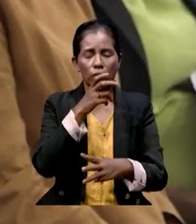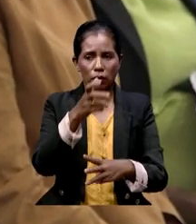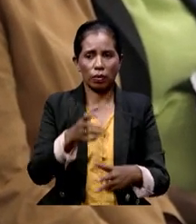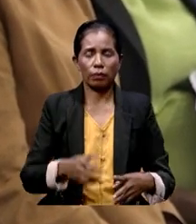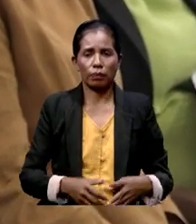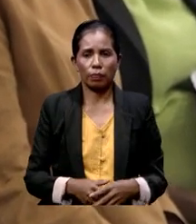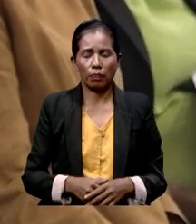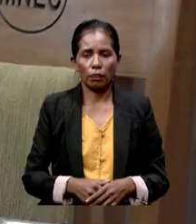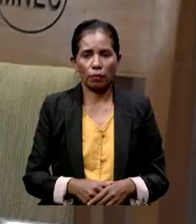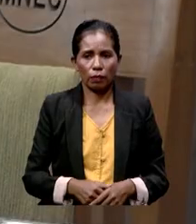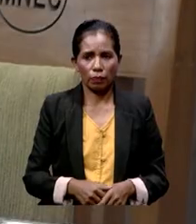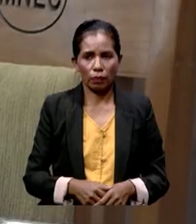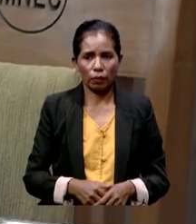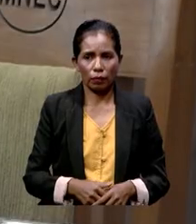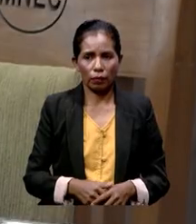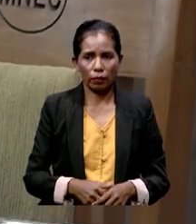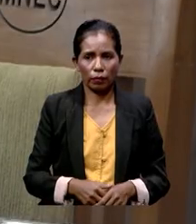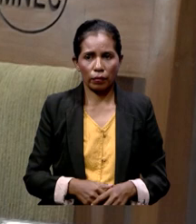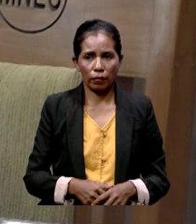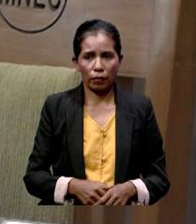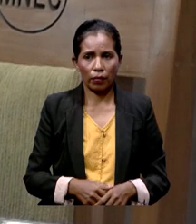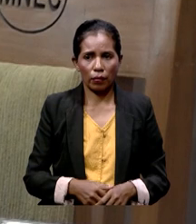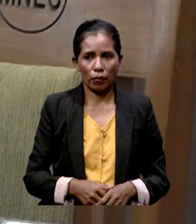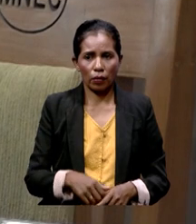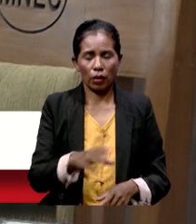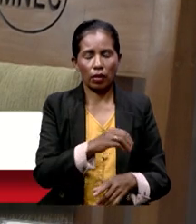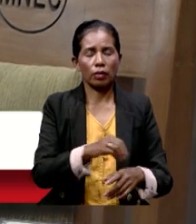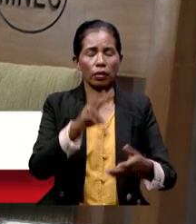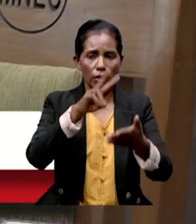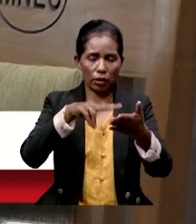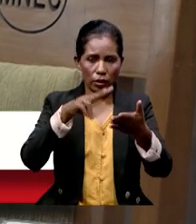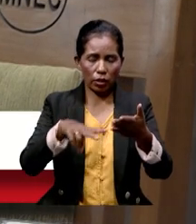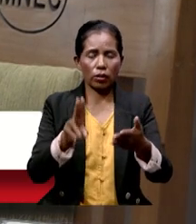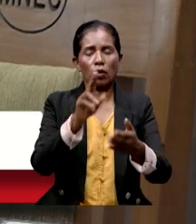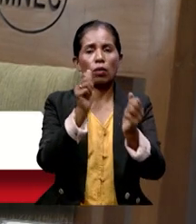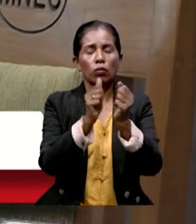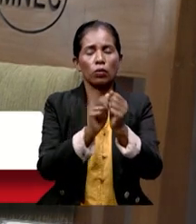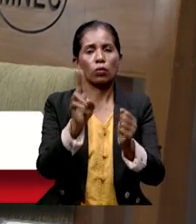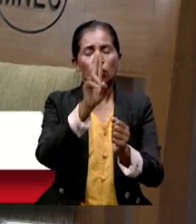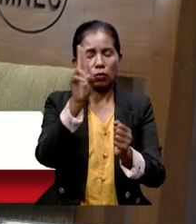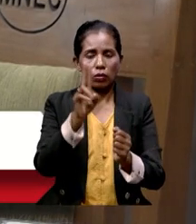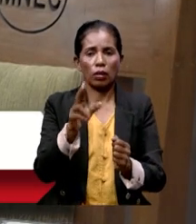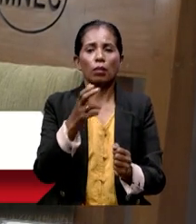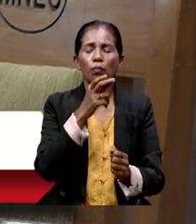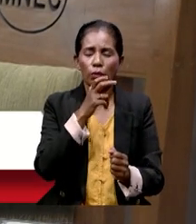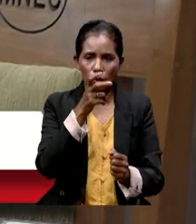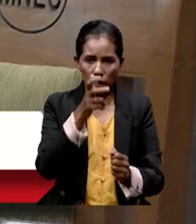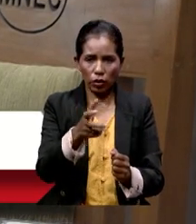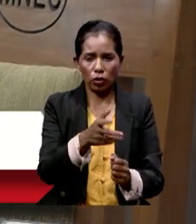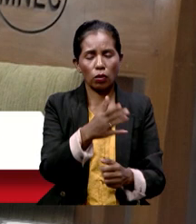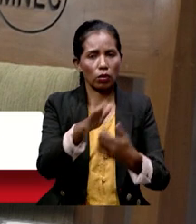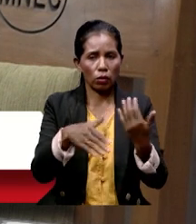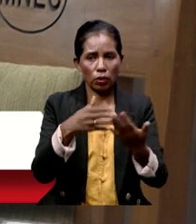Estudantes, para mais leitura em português e para perceber em